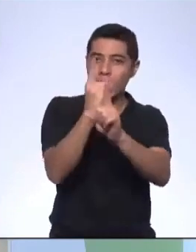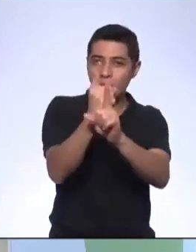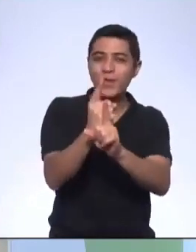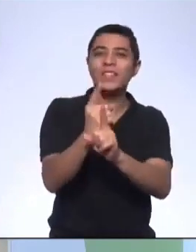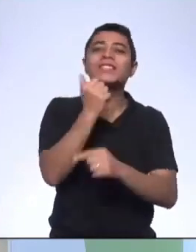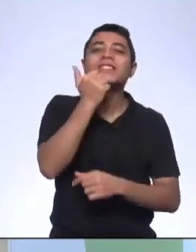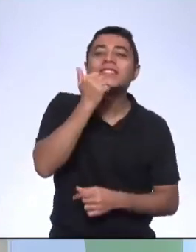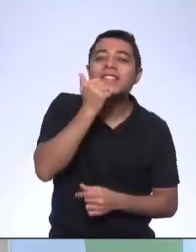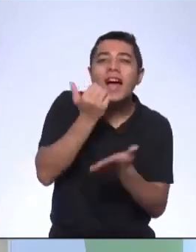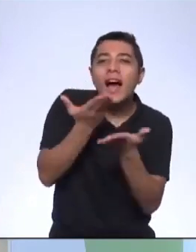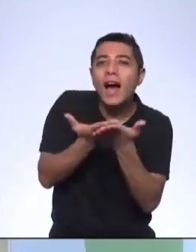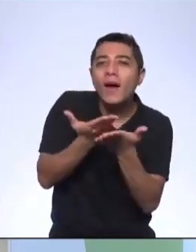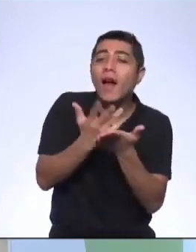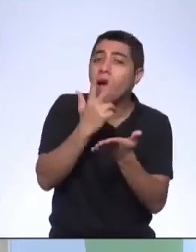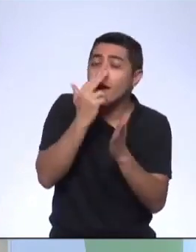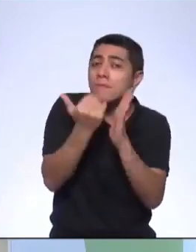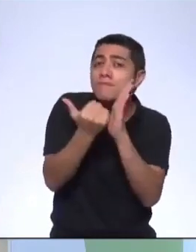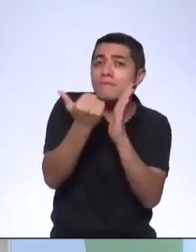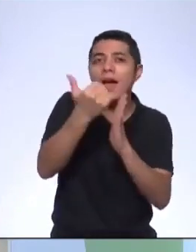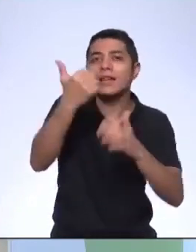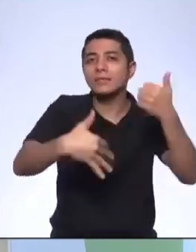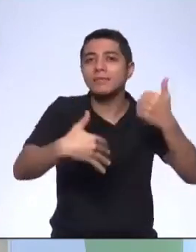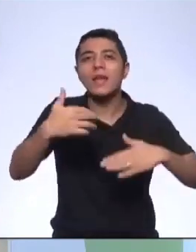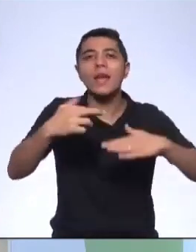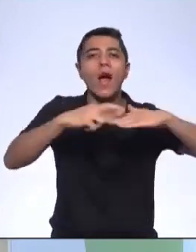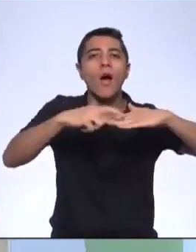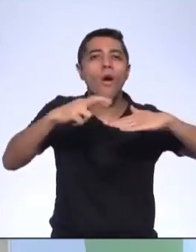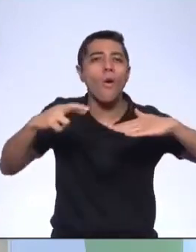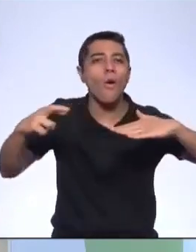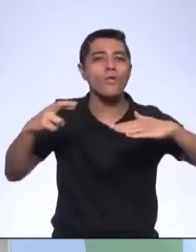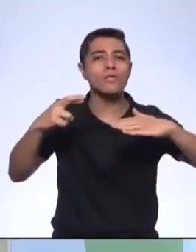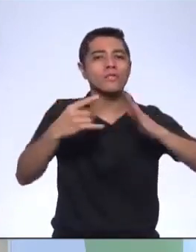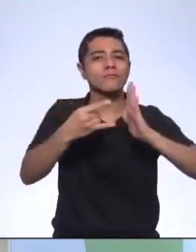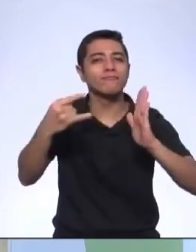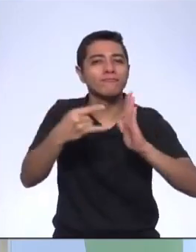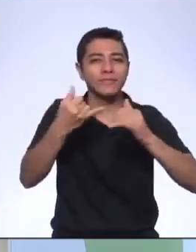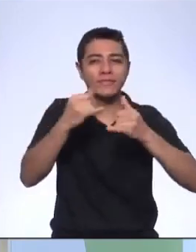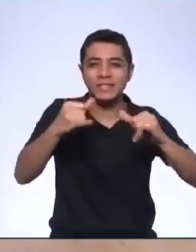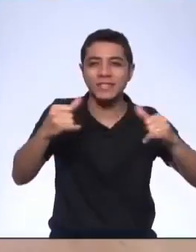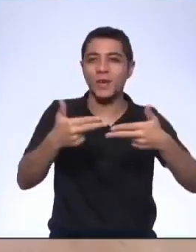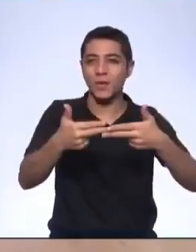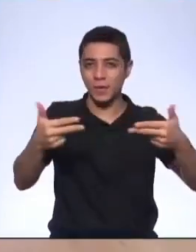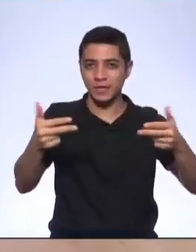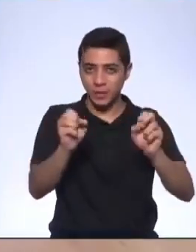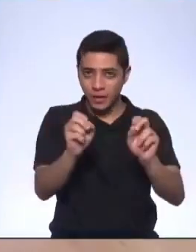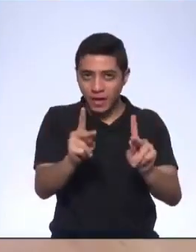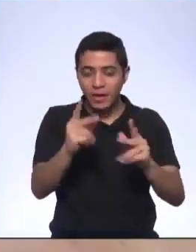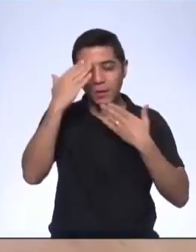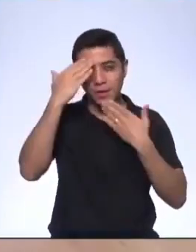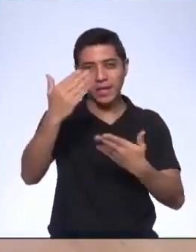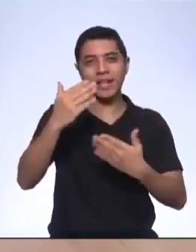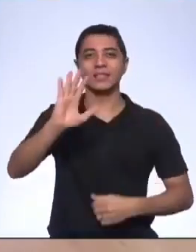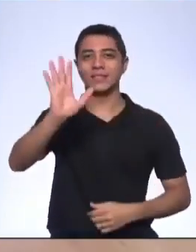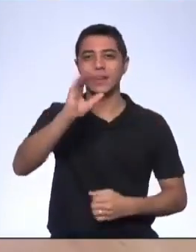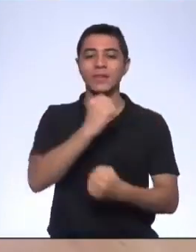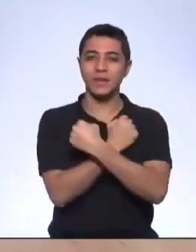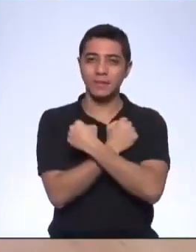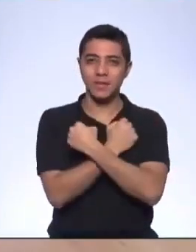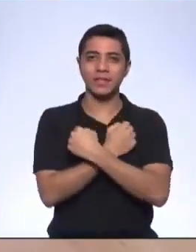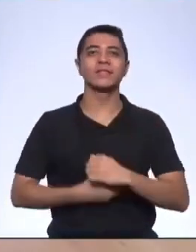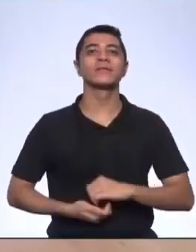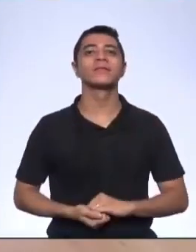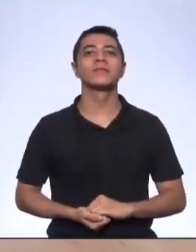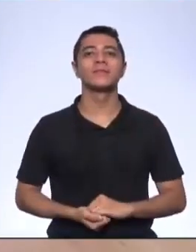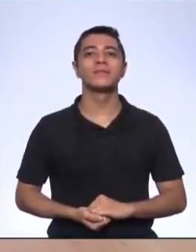ciências, talvez falando um pouquinho mais de ondas eletromagnéticas e outras coisas assim. Com certeza. Okay? Muito obrigado. Tchau, gente. Um abraço.